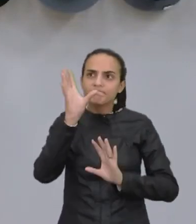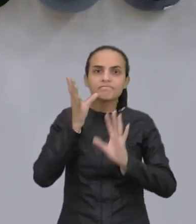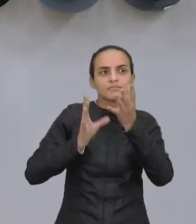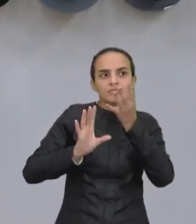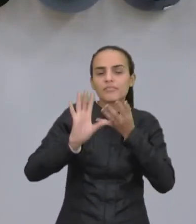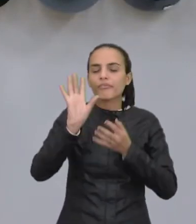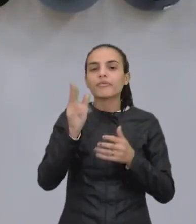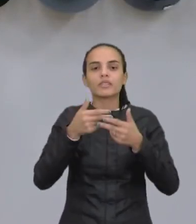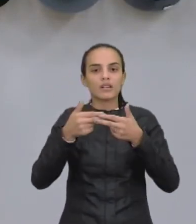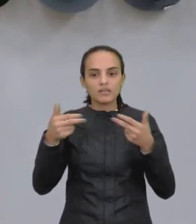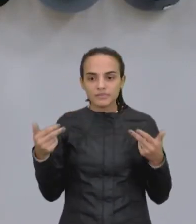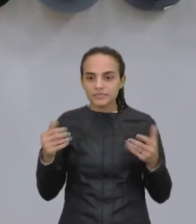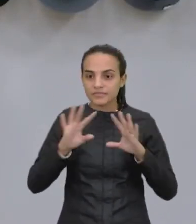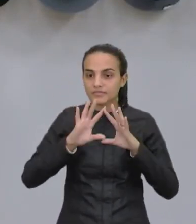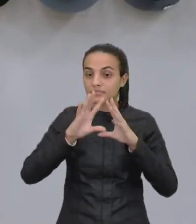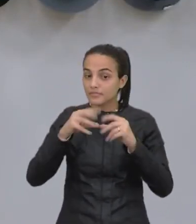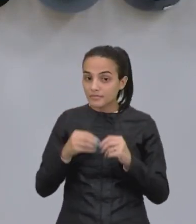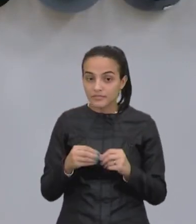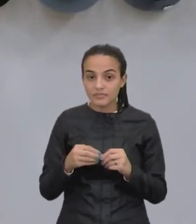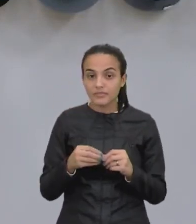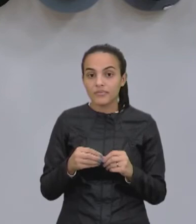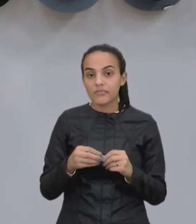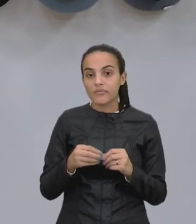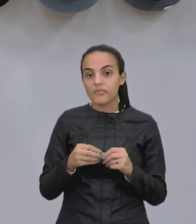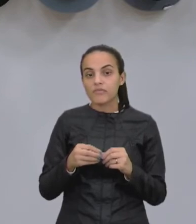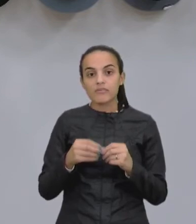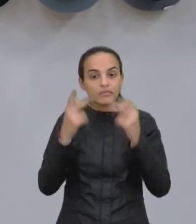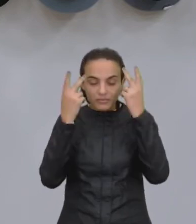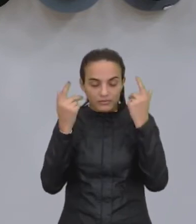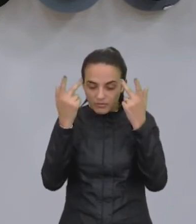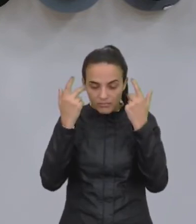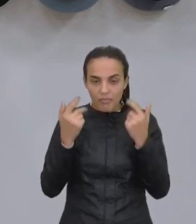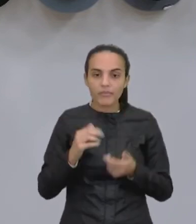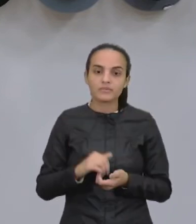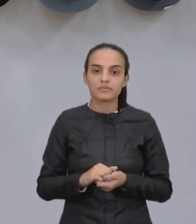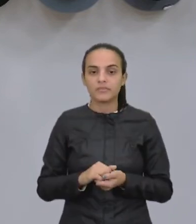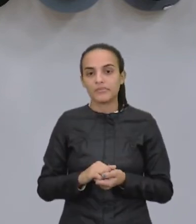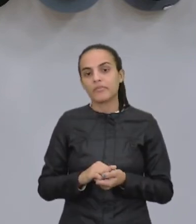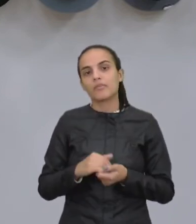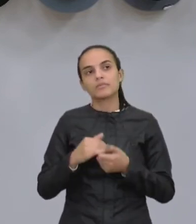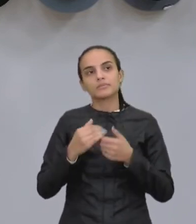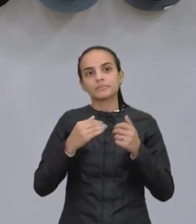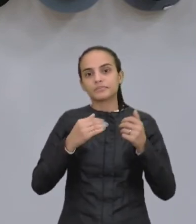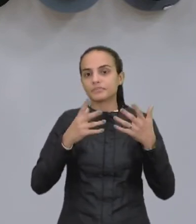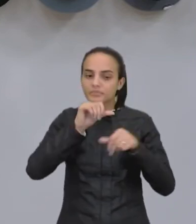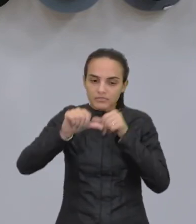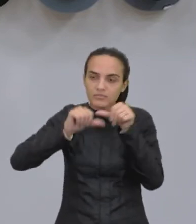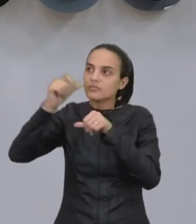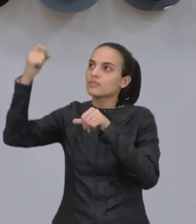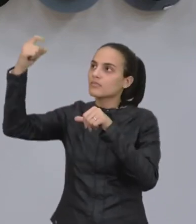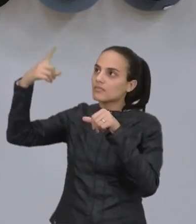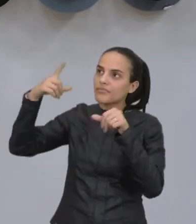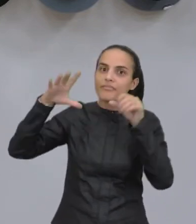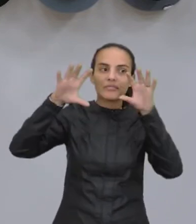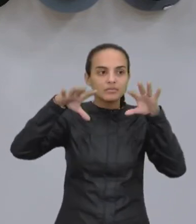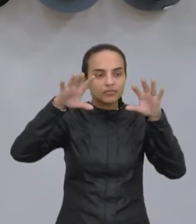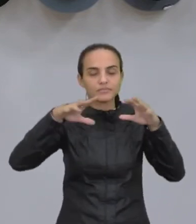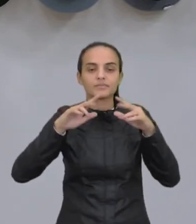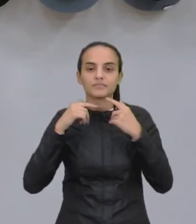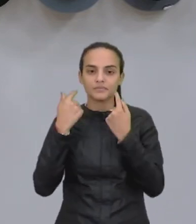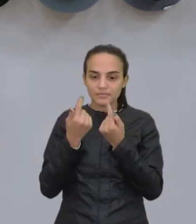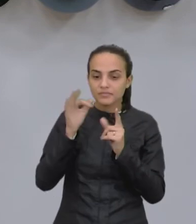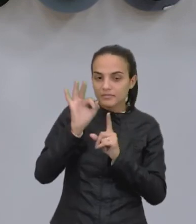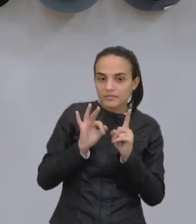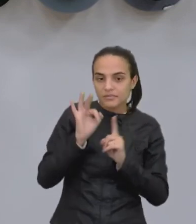eventos, mas todos provocados de forma, vamos dizer, natural, né, por mudanças de clima, mudanças na geologia, mudanças na